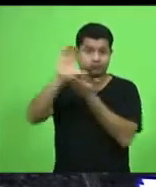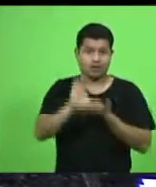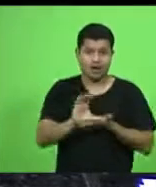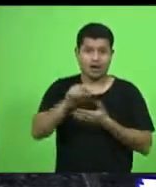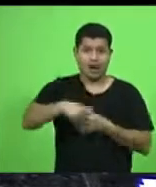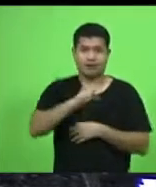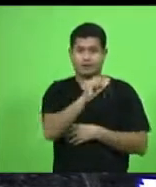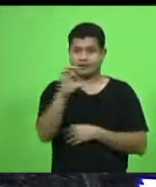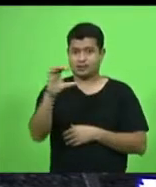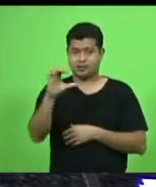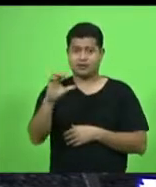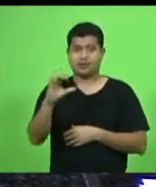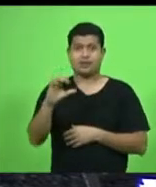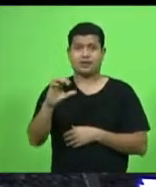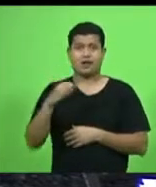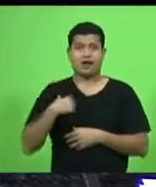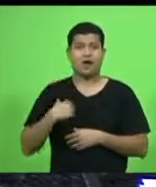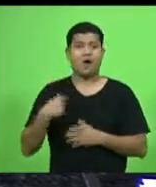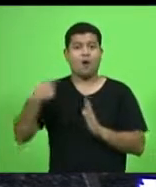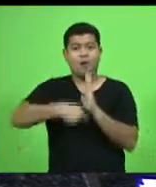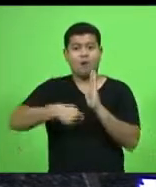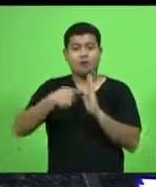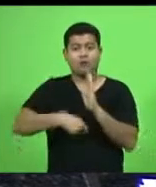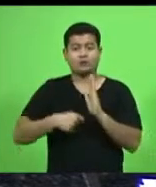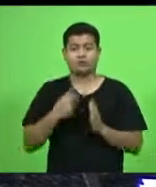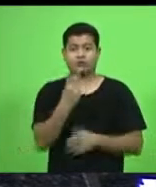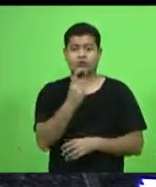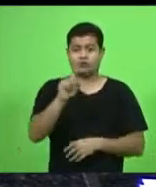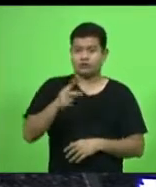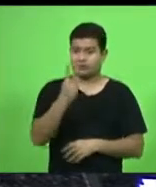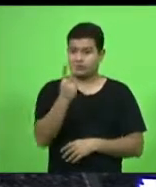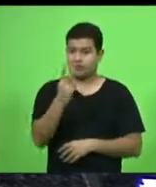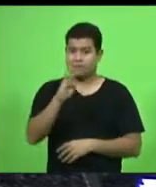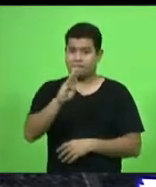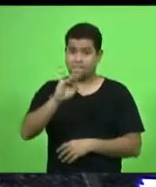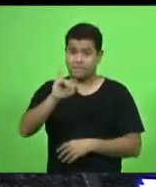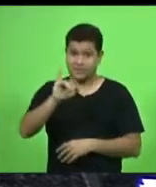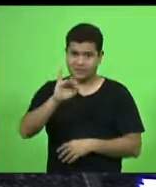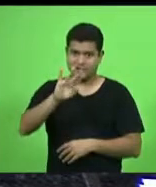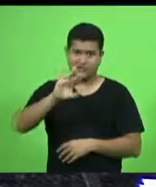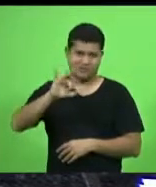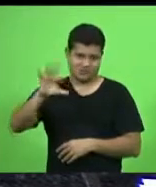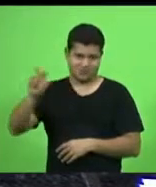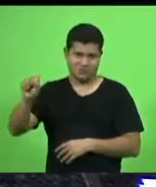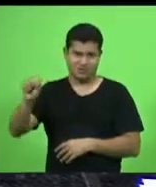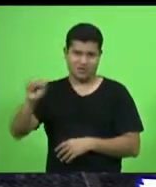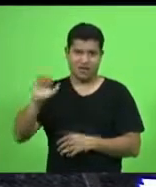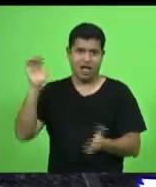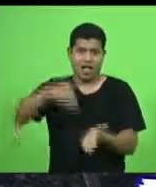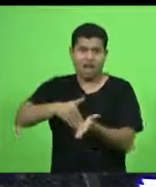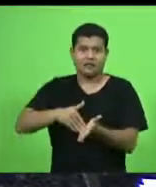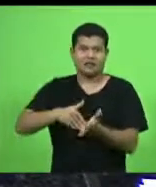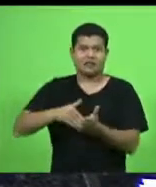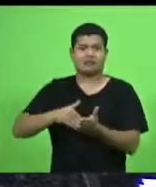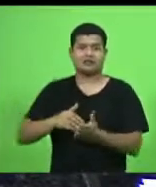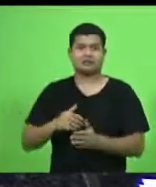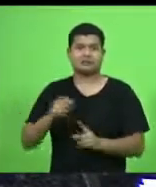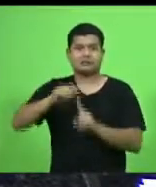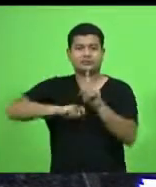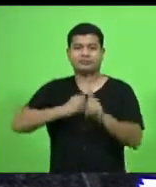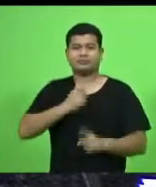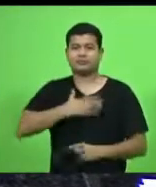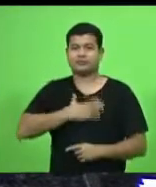federal mandou para Santa Catarina no combate ao Covid 2,2 bilhões, até agosto de 2020 eles tinham